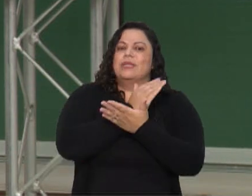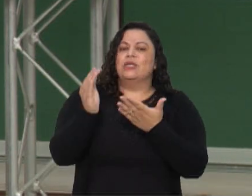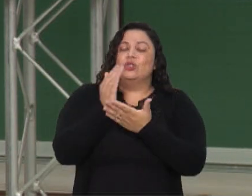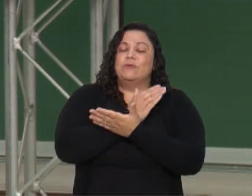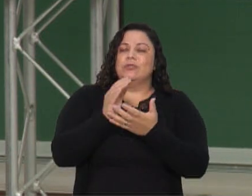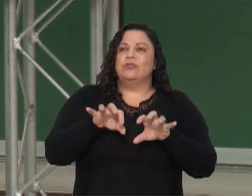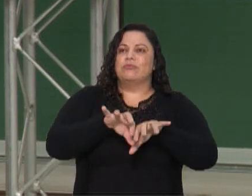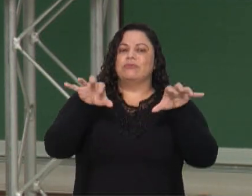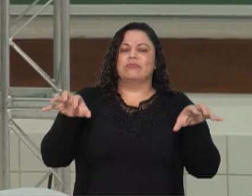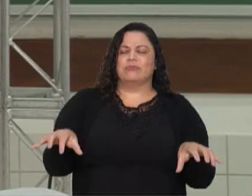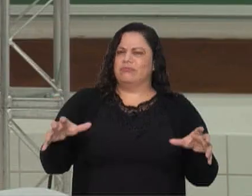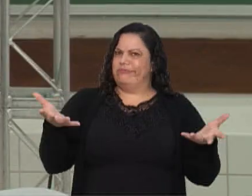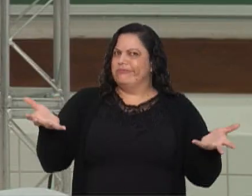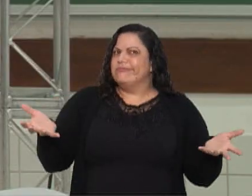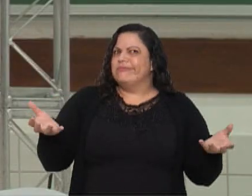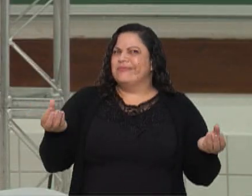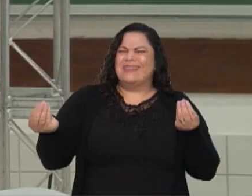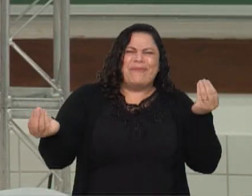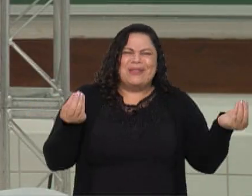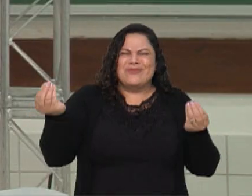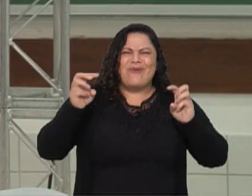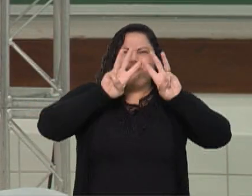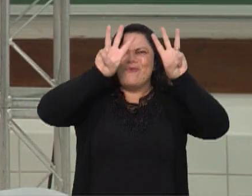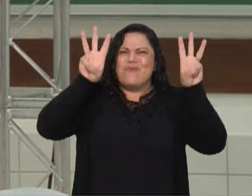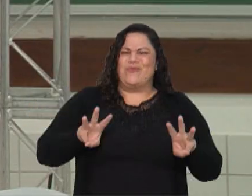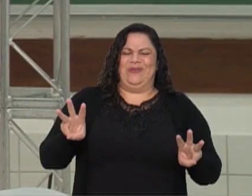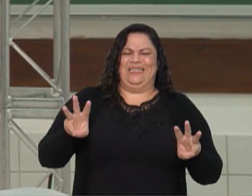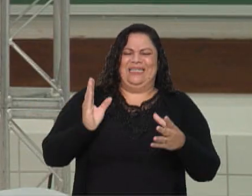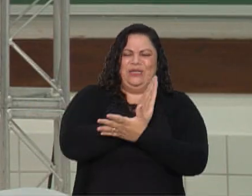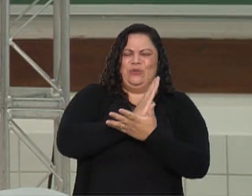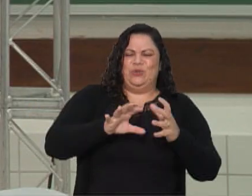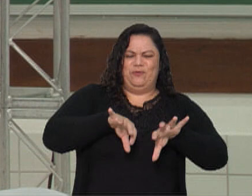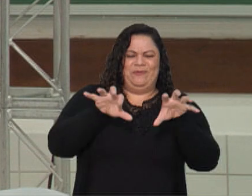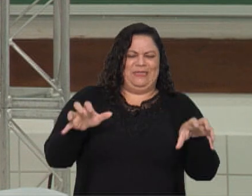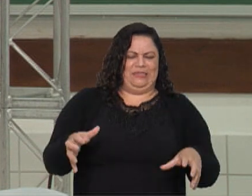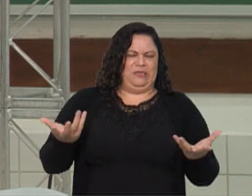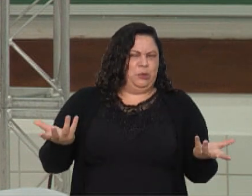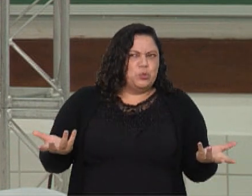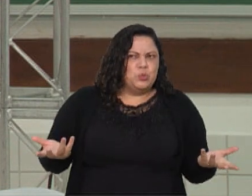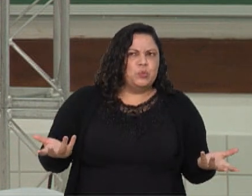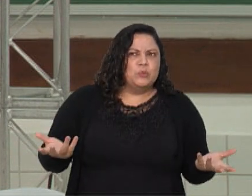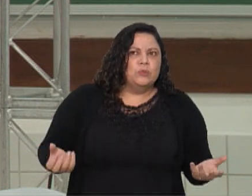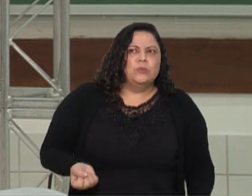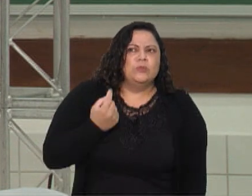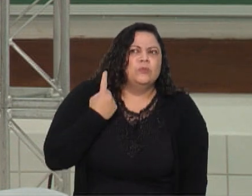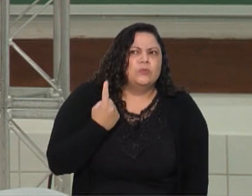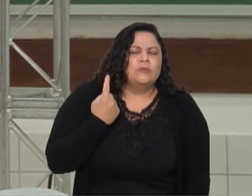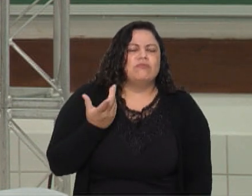duas partes. Professora, como assim duas partes? Dividiu, fez dois